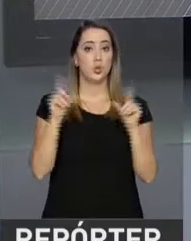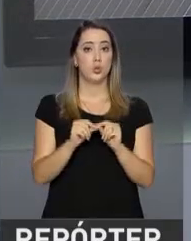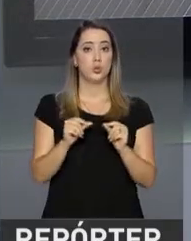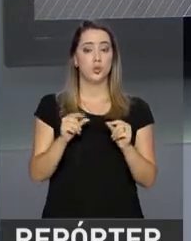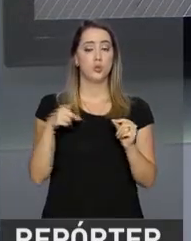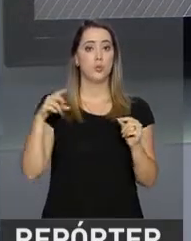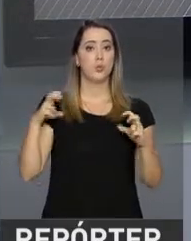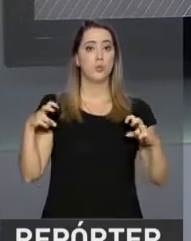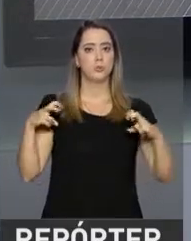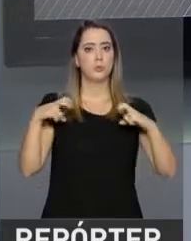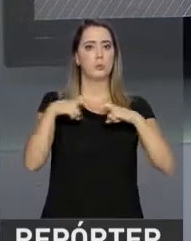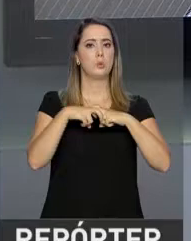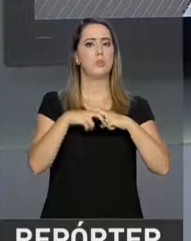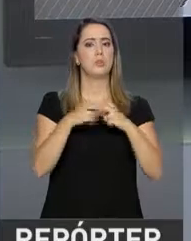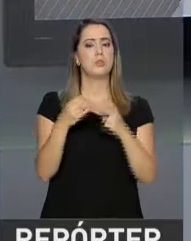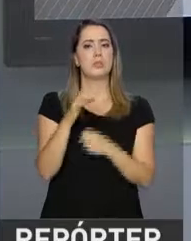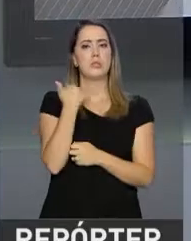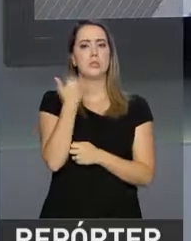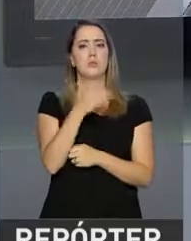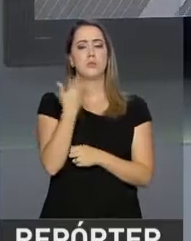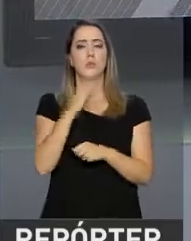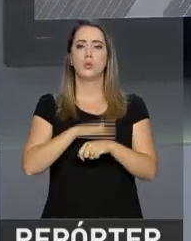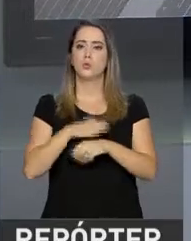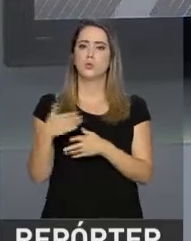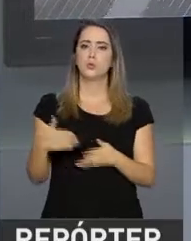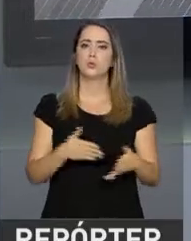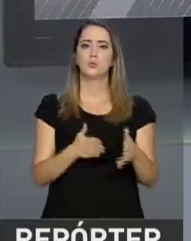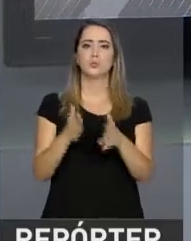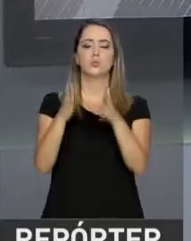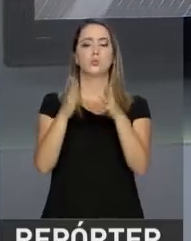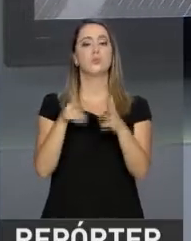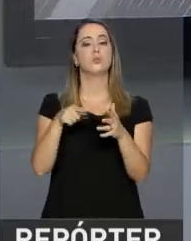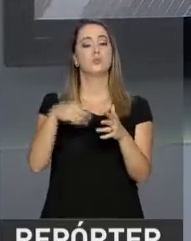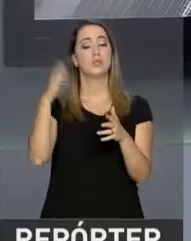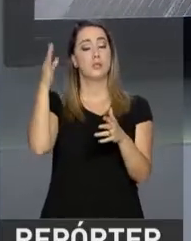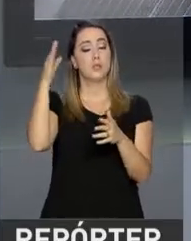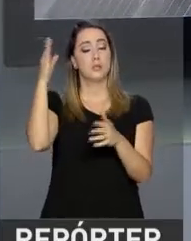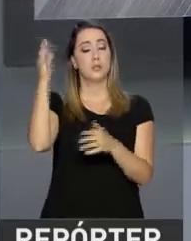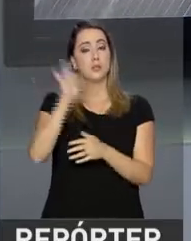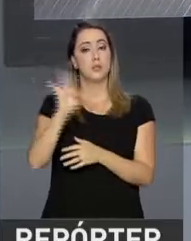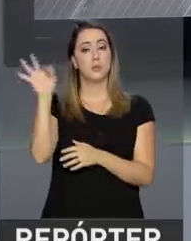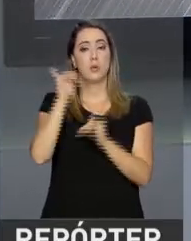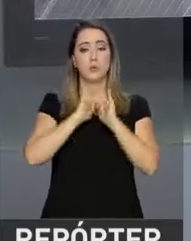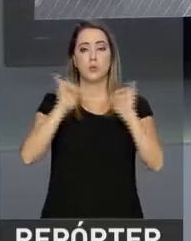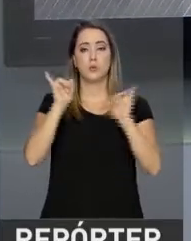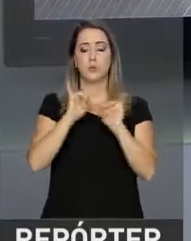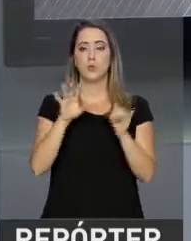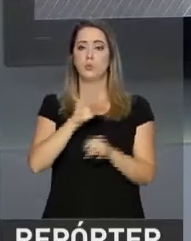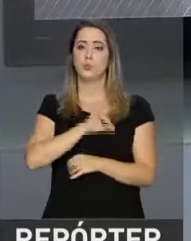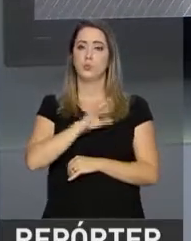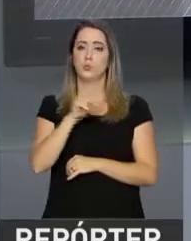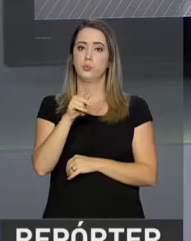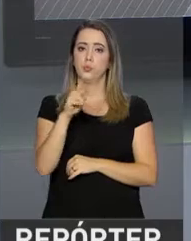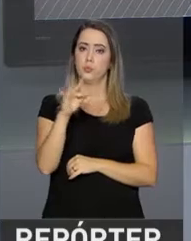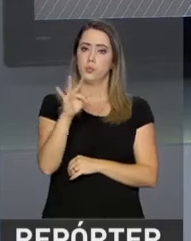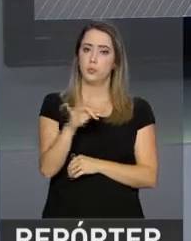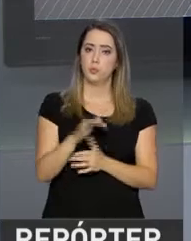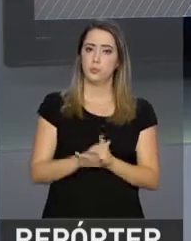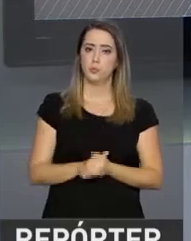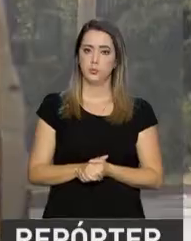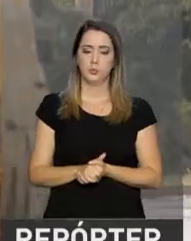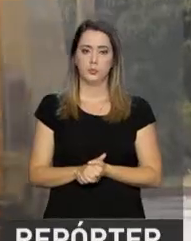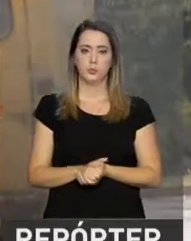e mortes durante o período de maior movimento nas estradas federais o anúncio foi feito hoje pela polícia rodoviária federal